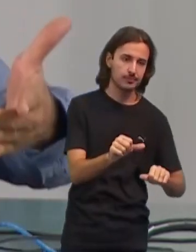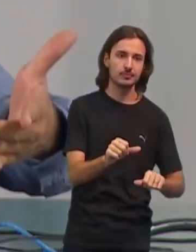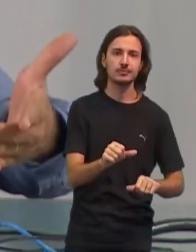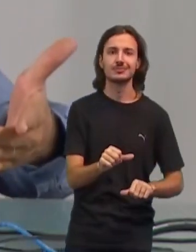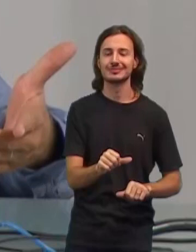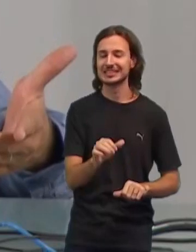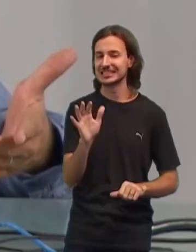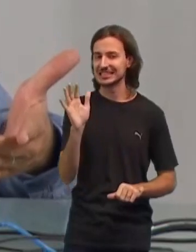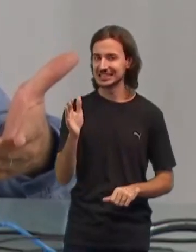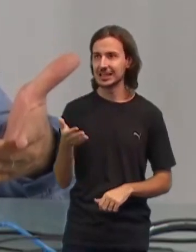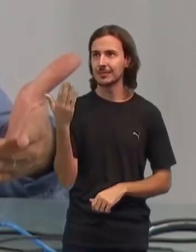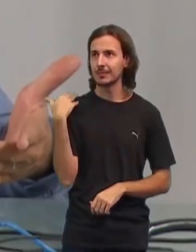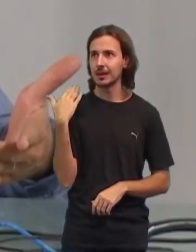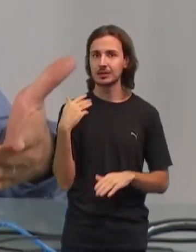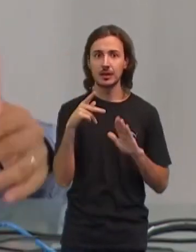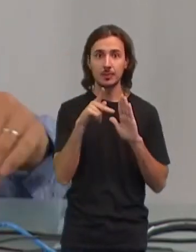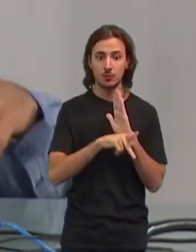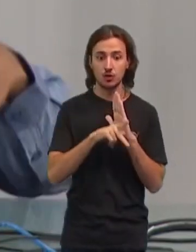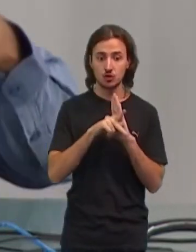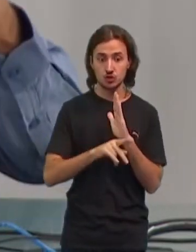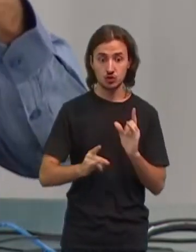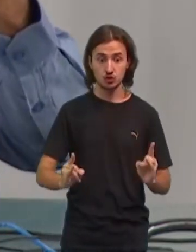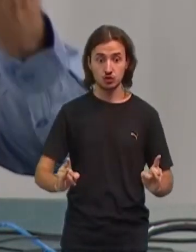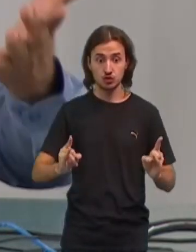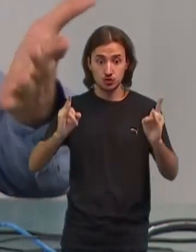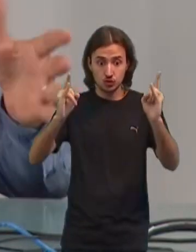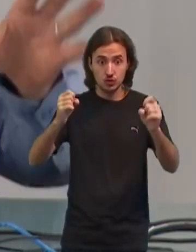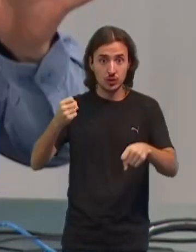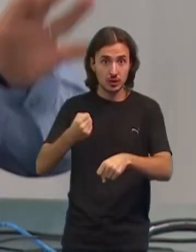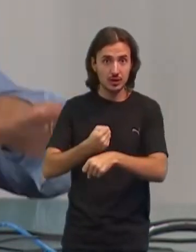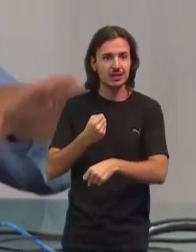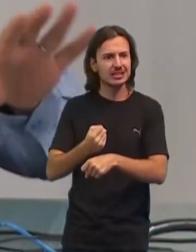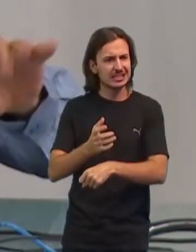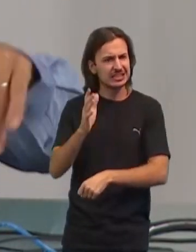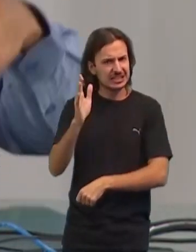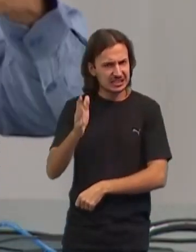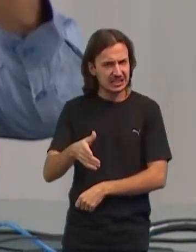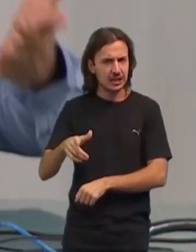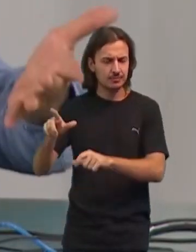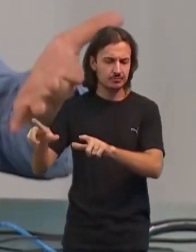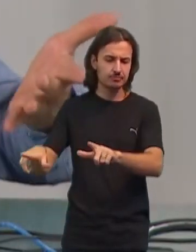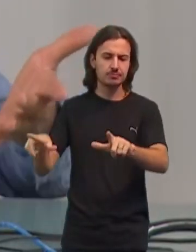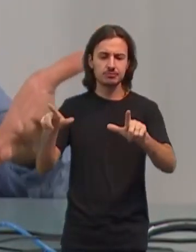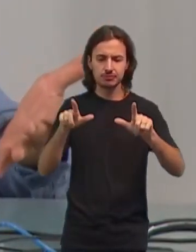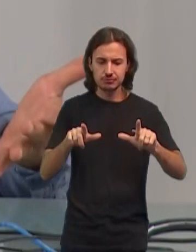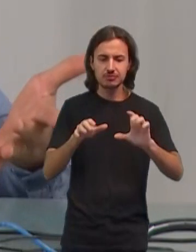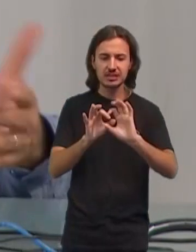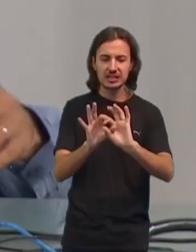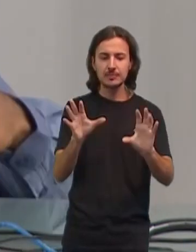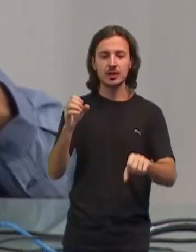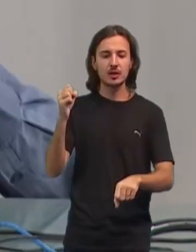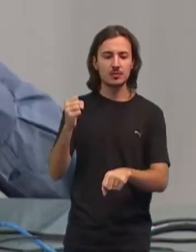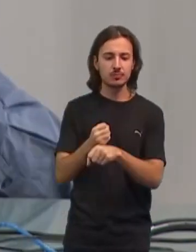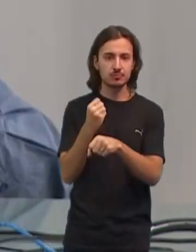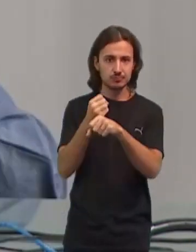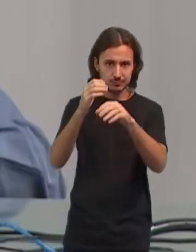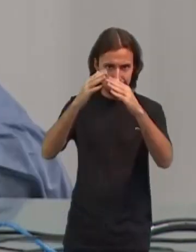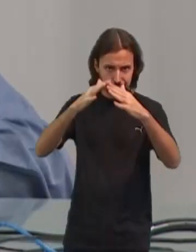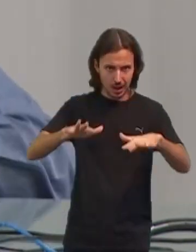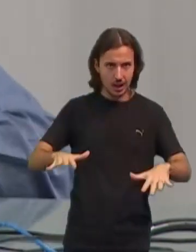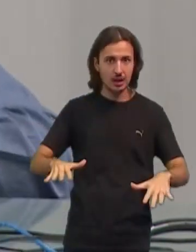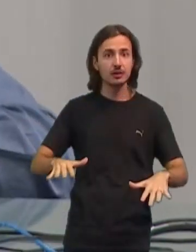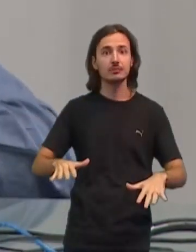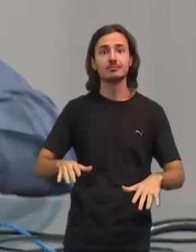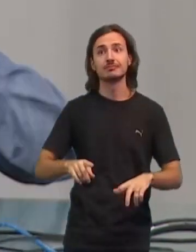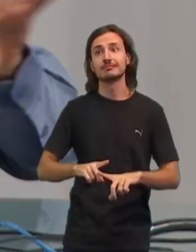projeto aprovado de construção de um prédio, já foi feito, dada a certidão de demolição daquele imóvel ali existente. Resumindo,